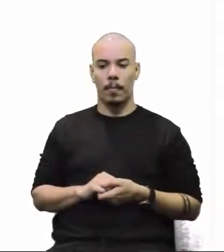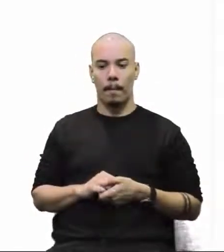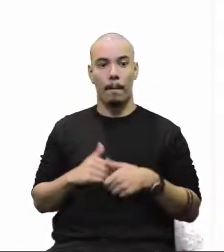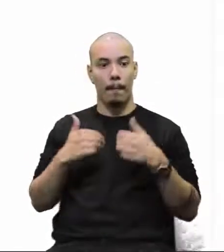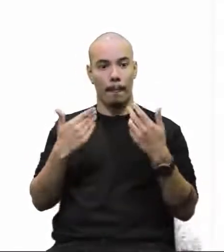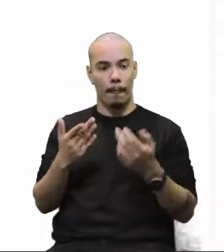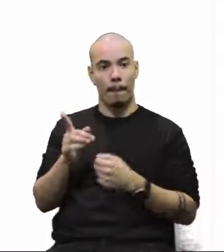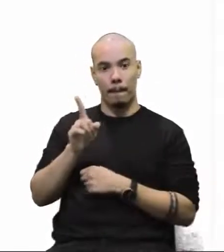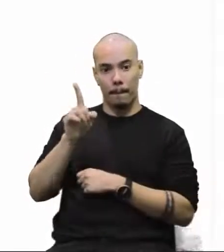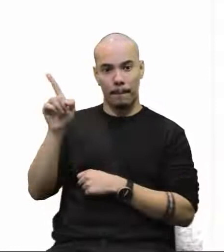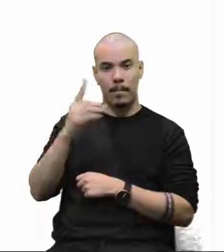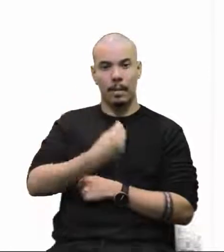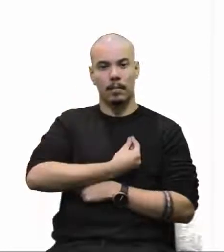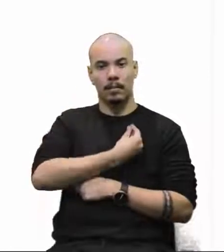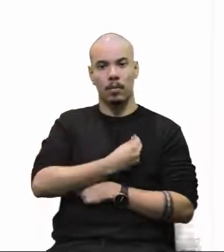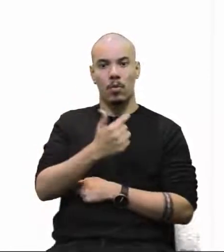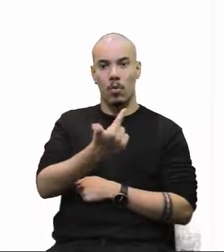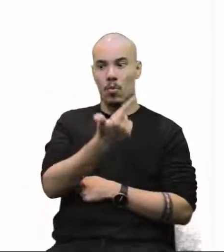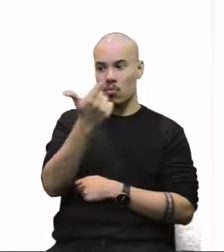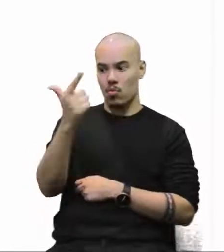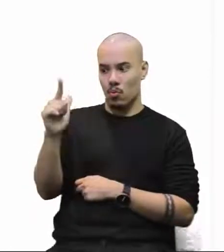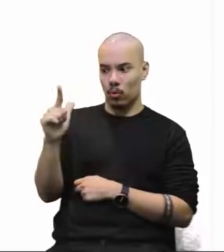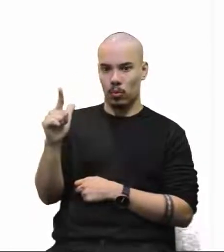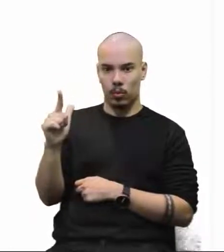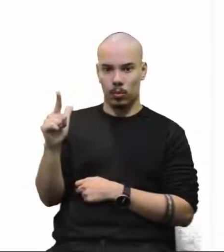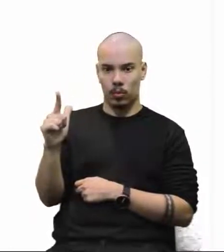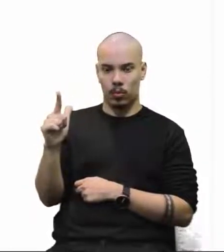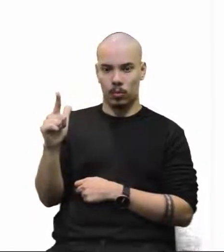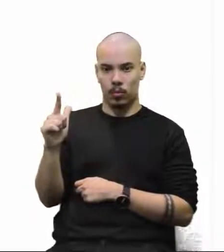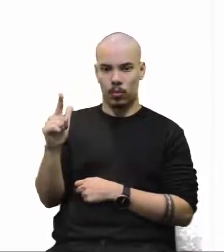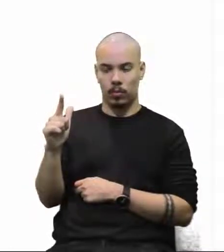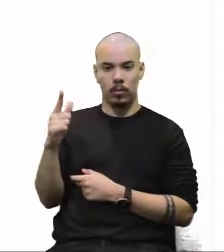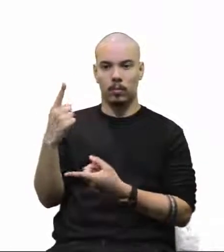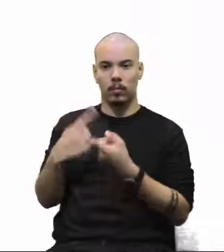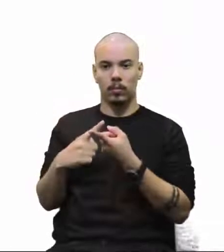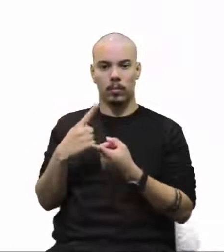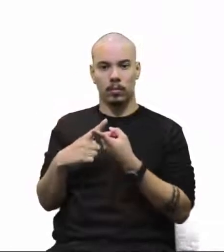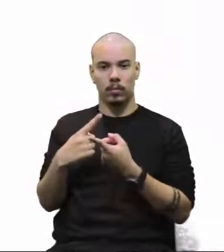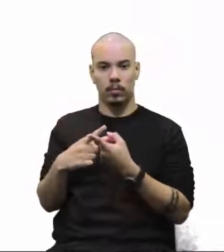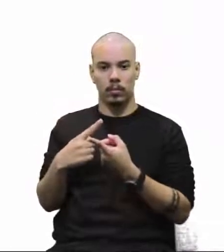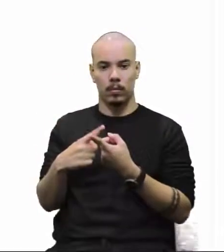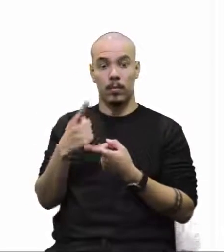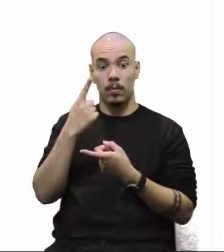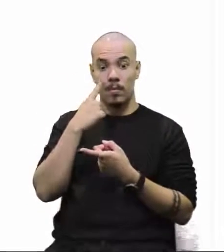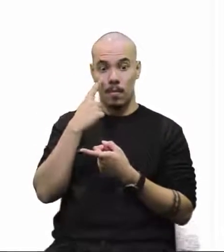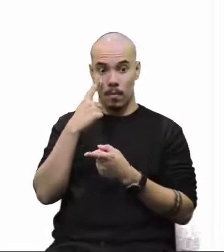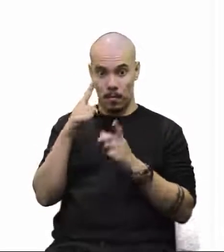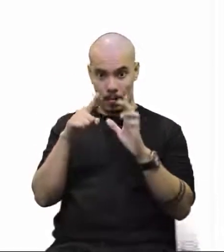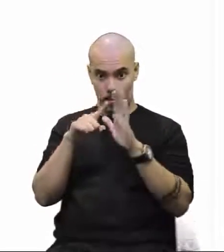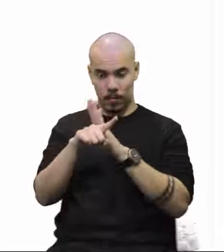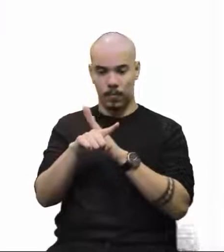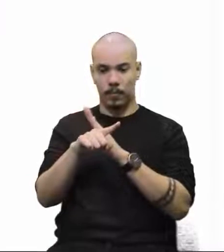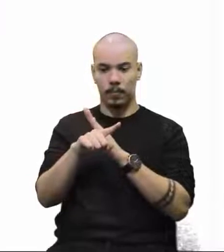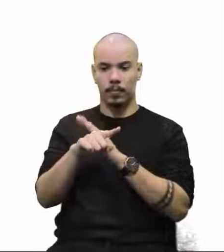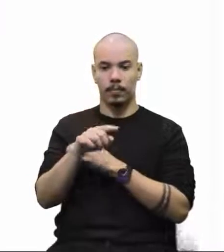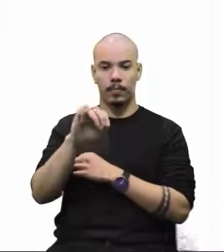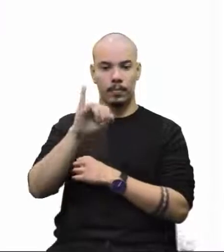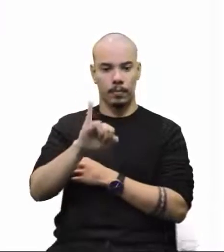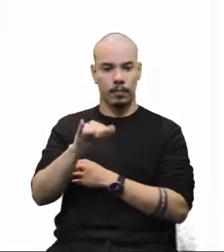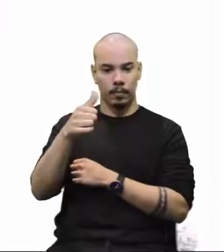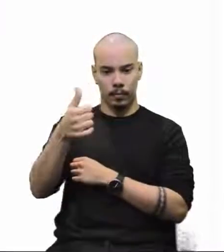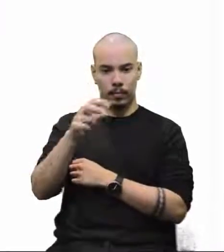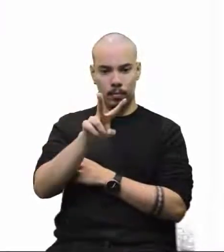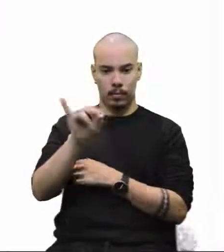em que está o outro condutor, né? Por quê? Essa corrente 1, ela